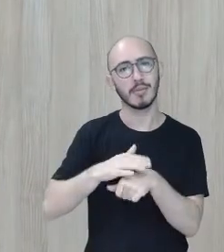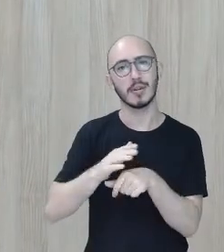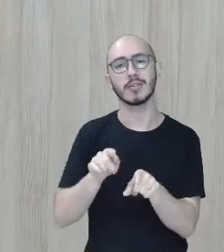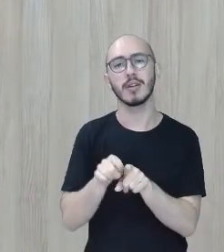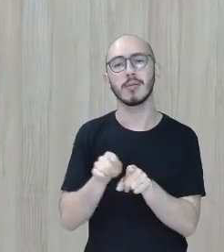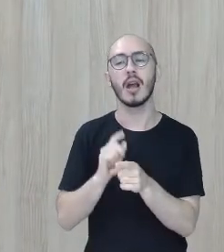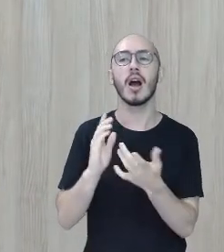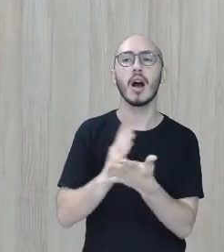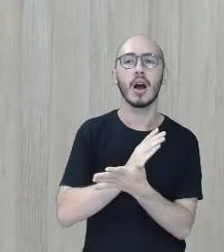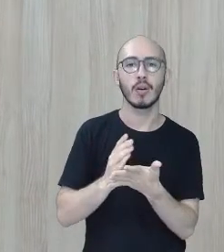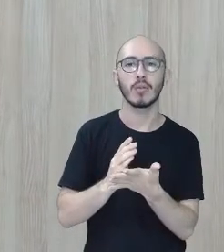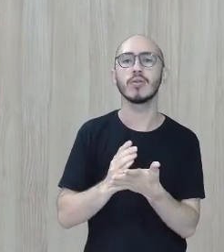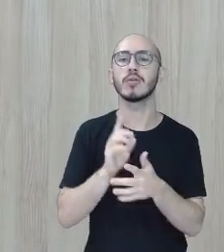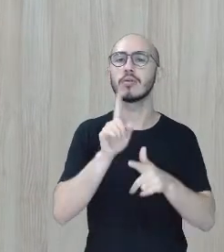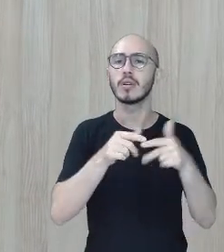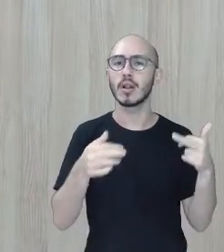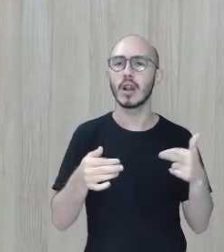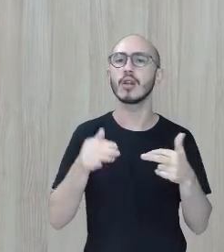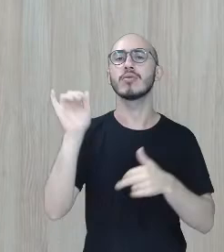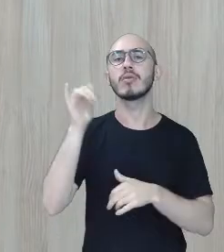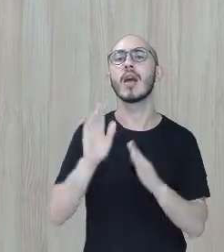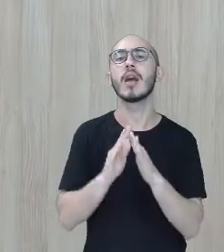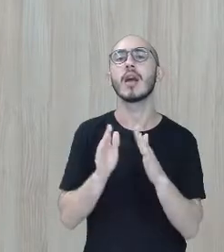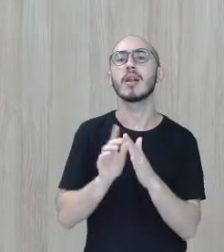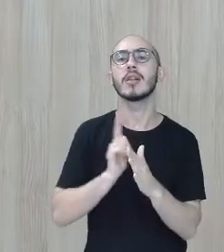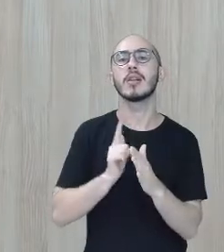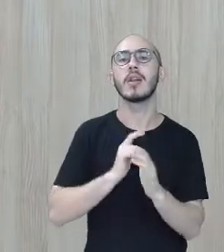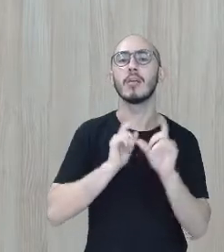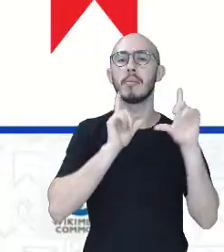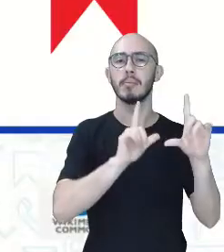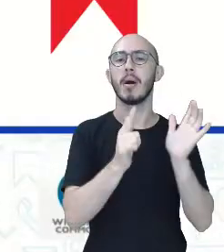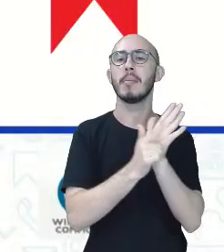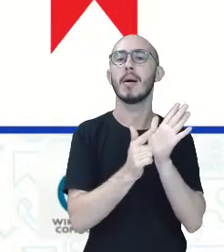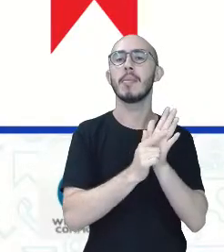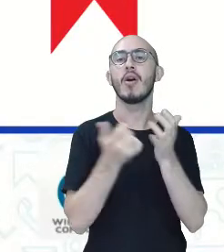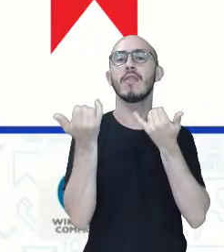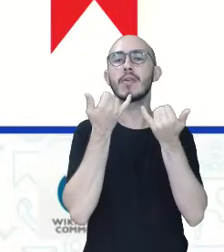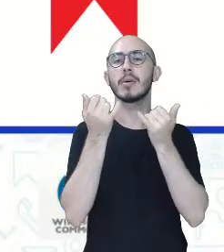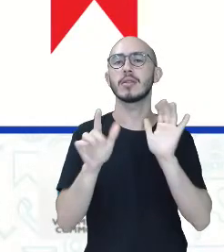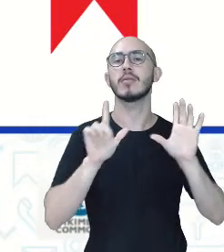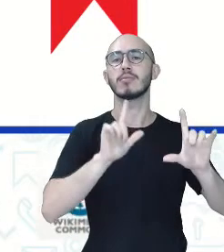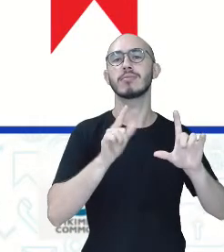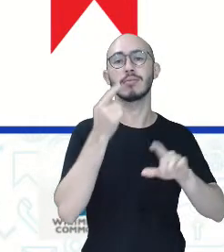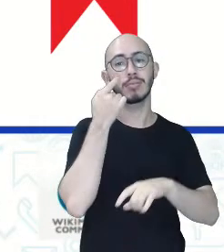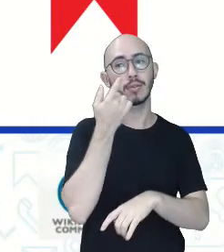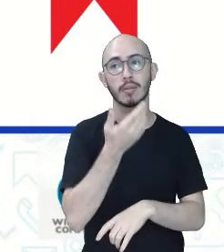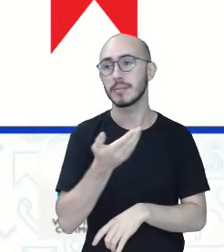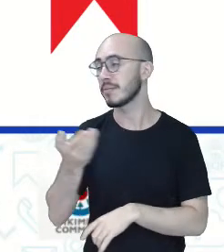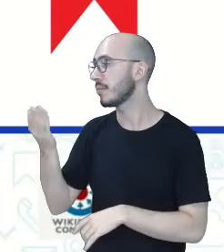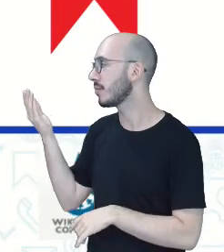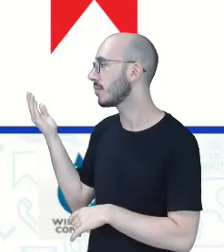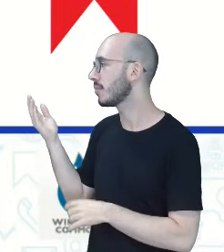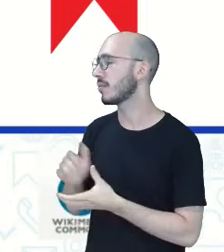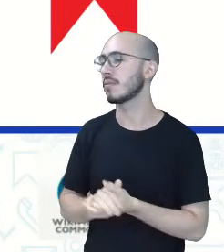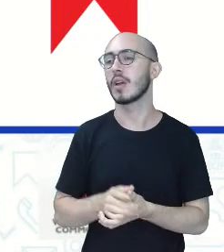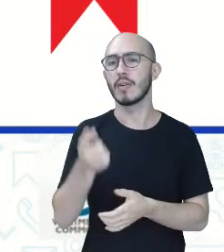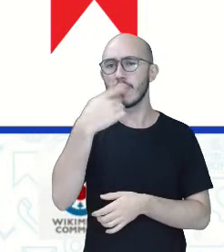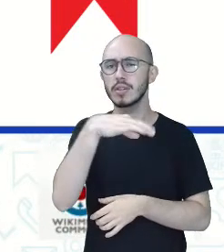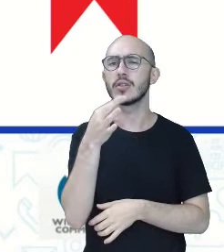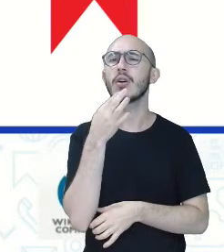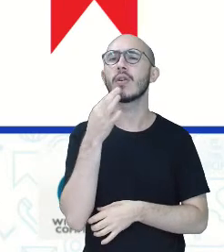E alguns eletrodomésticos, eles têm a etiqueta de eficiência energética. Eu acho que vocês já viram,